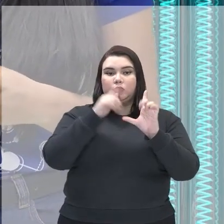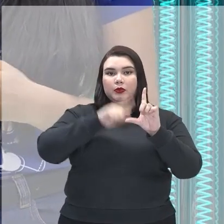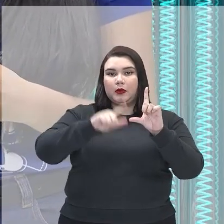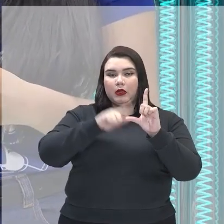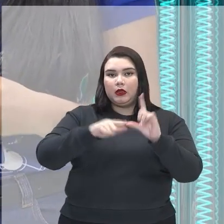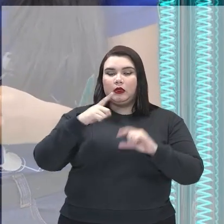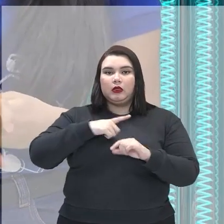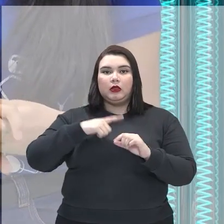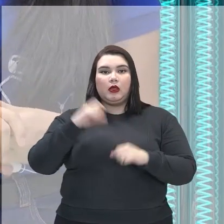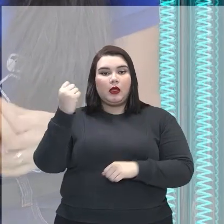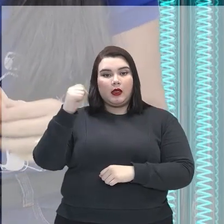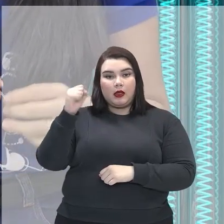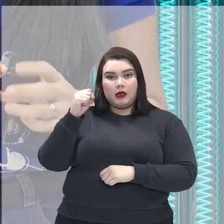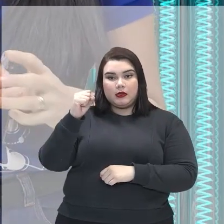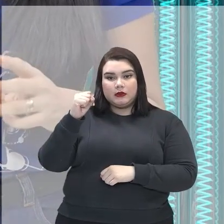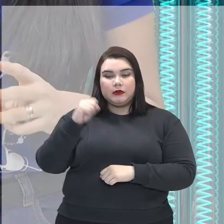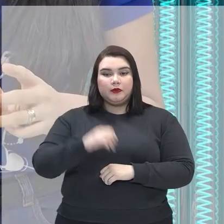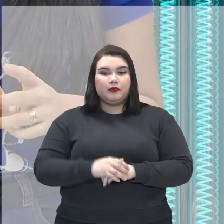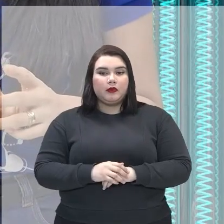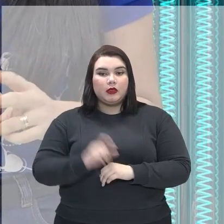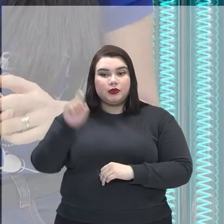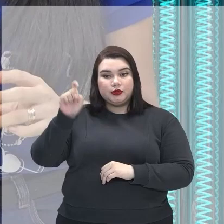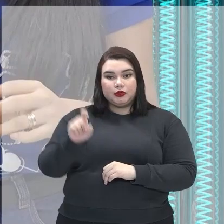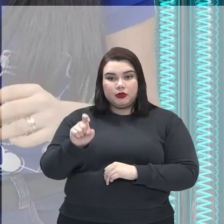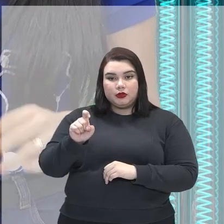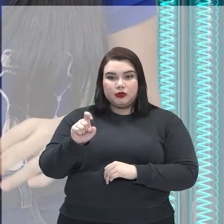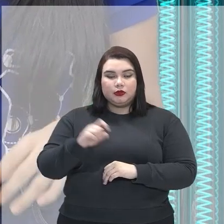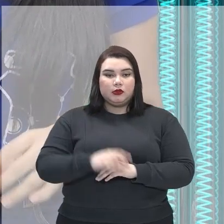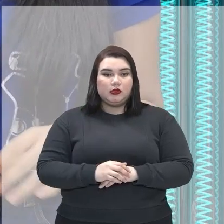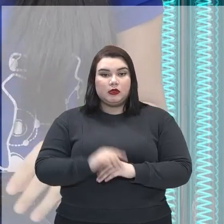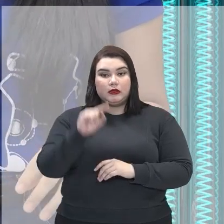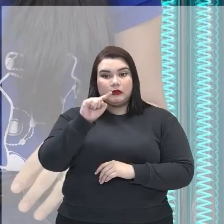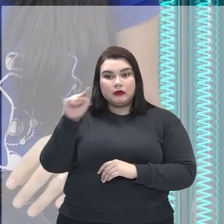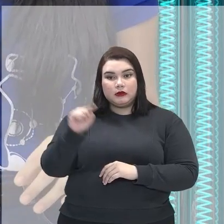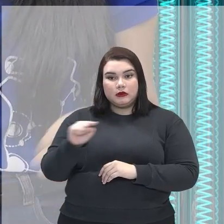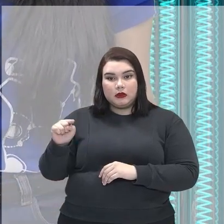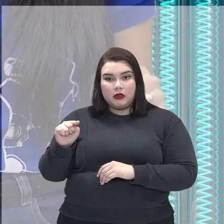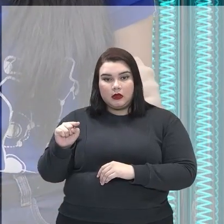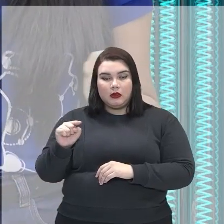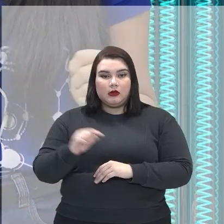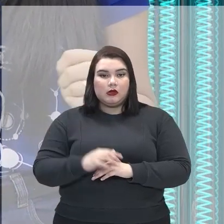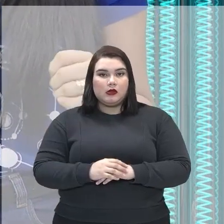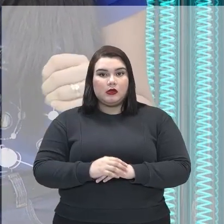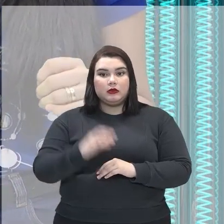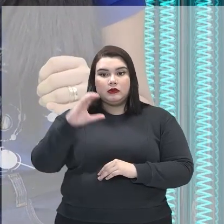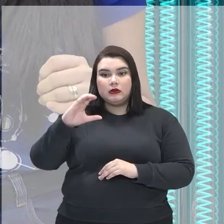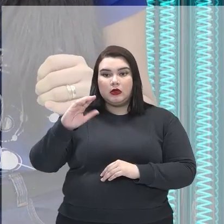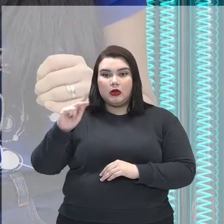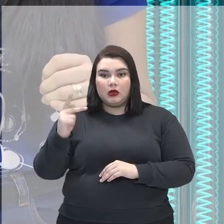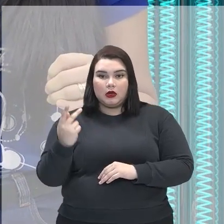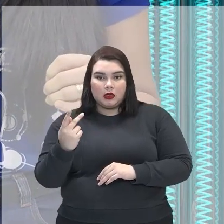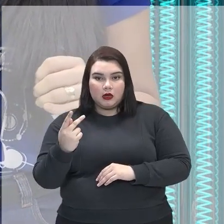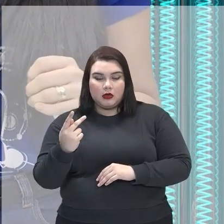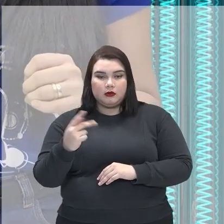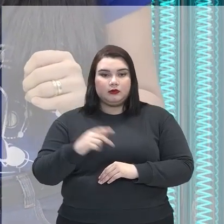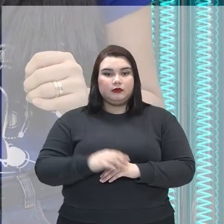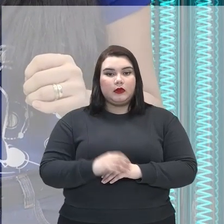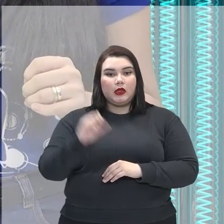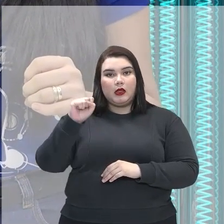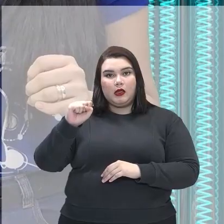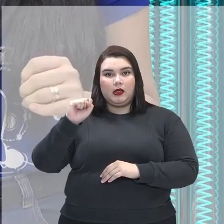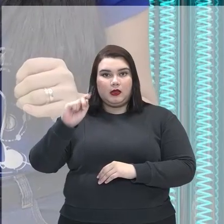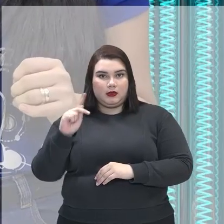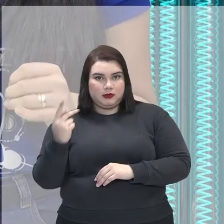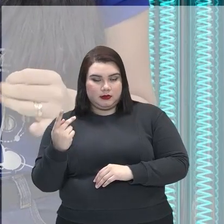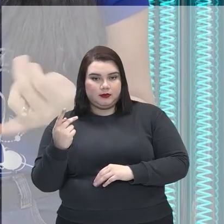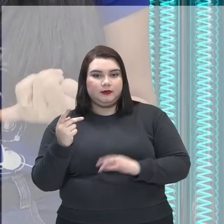Z, CH e SH. Então, nós vimos que a maioria recebe o S, mas quando termina em todas